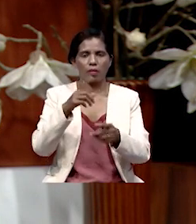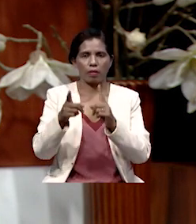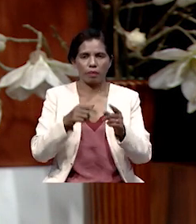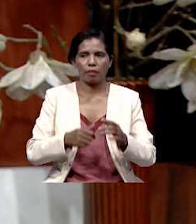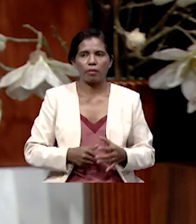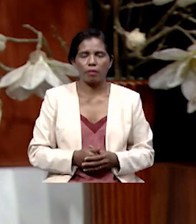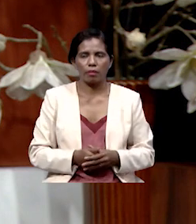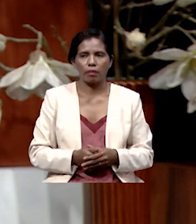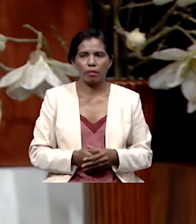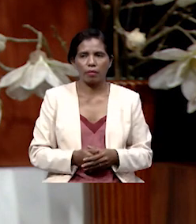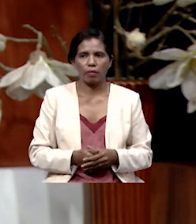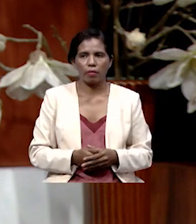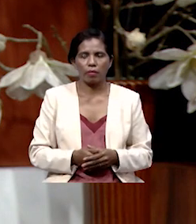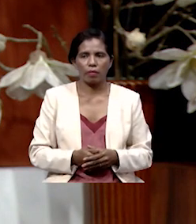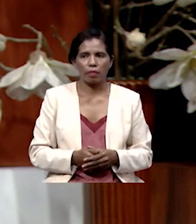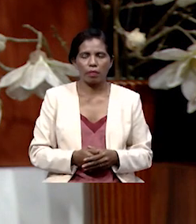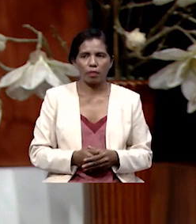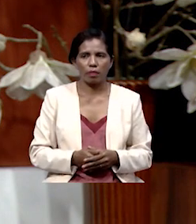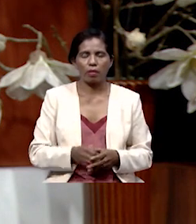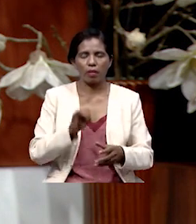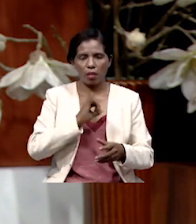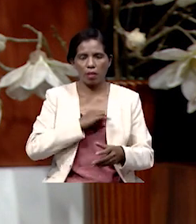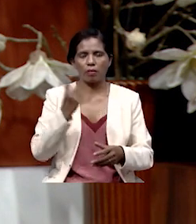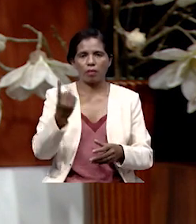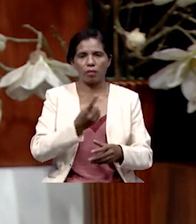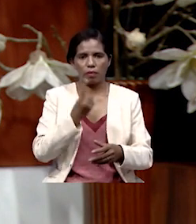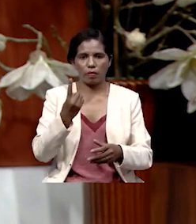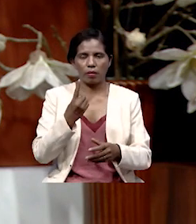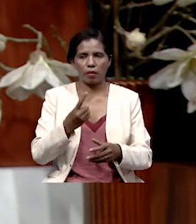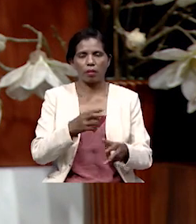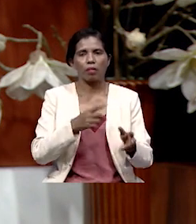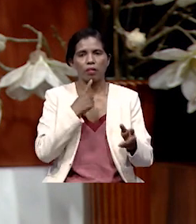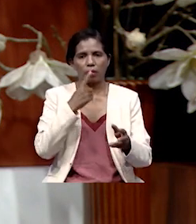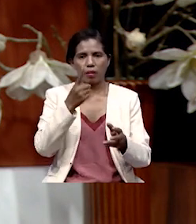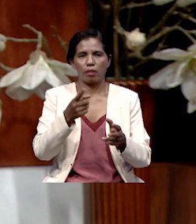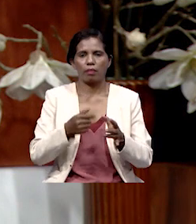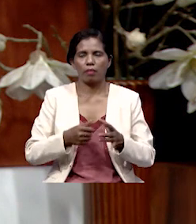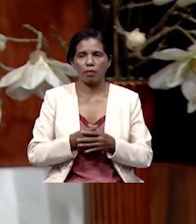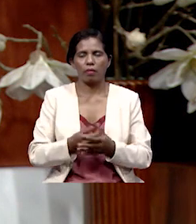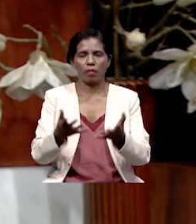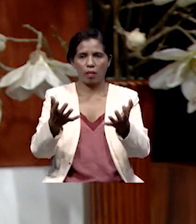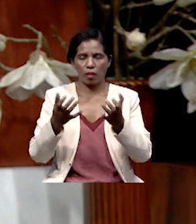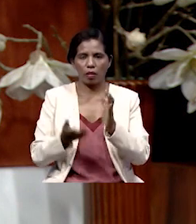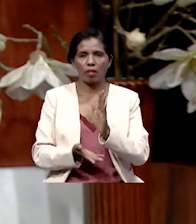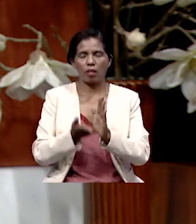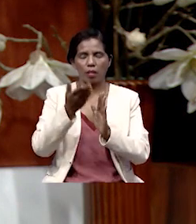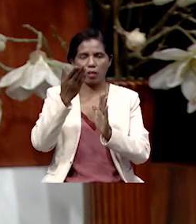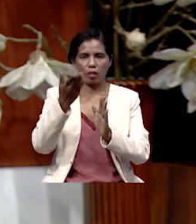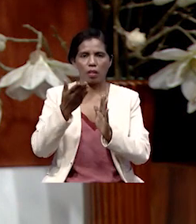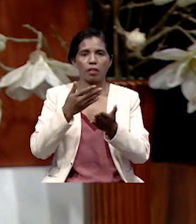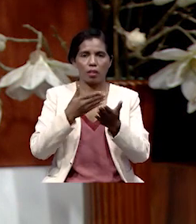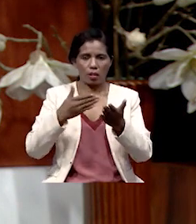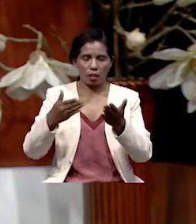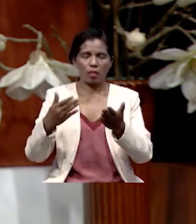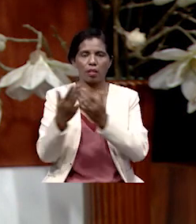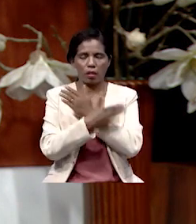tuir te tu orçamento la tau mas hau na fatin pronuncia hakara khasa produção rainaran